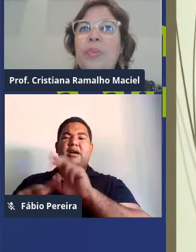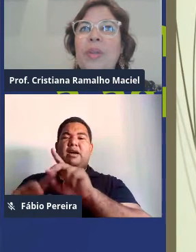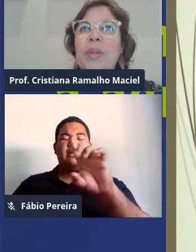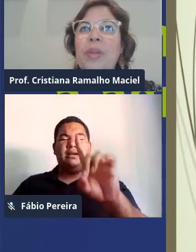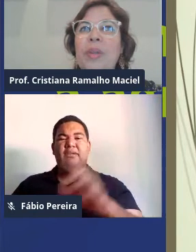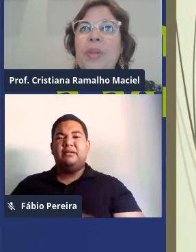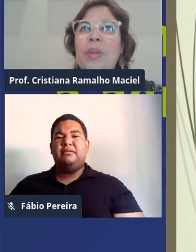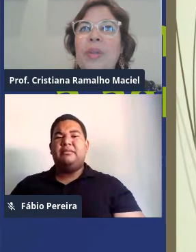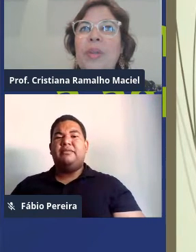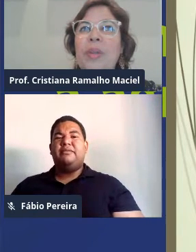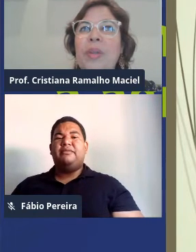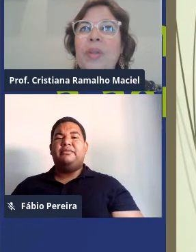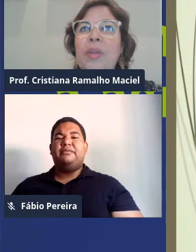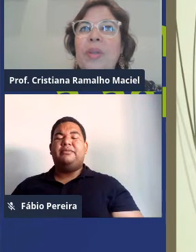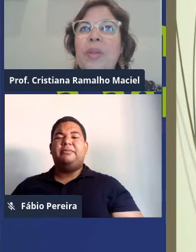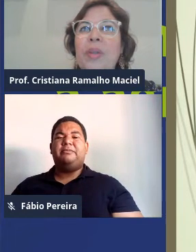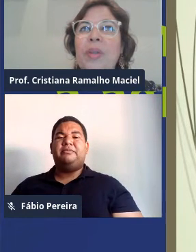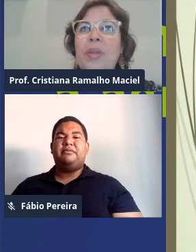memória, nós